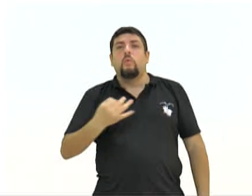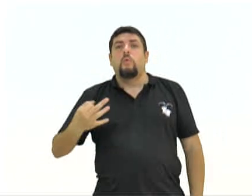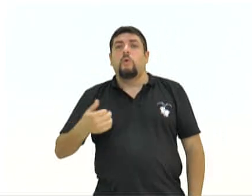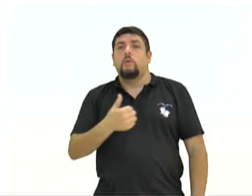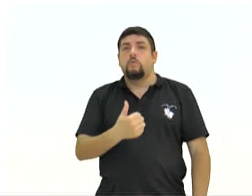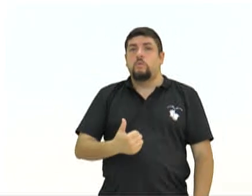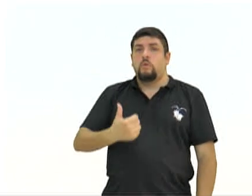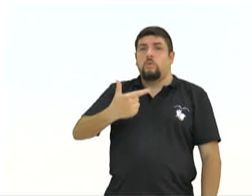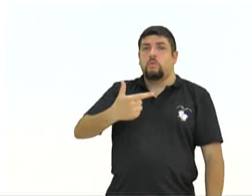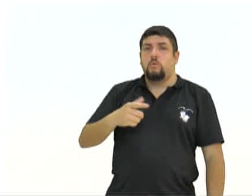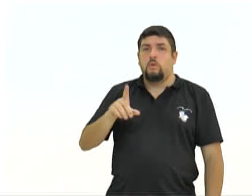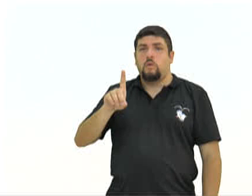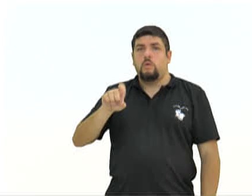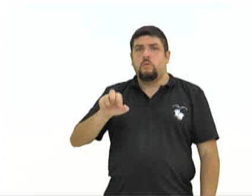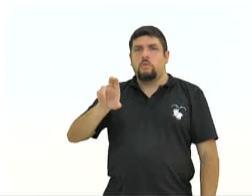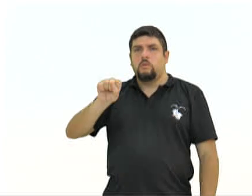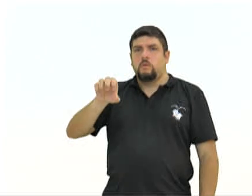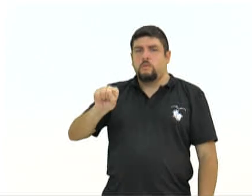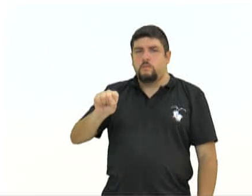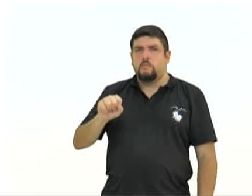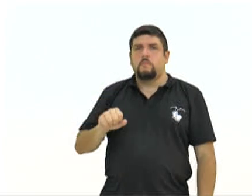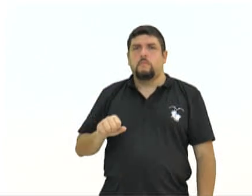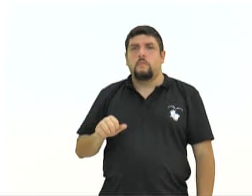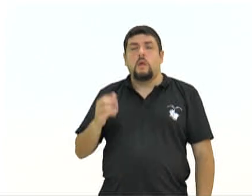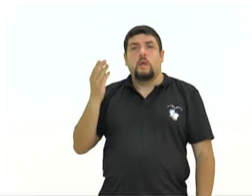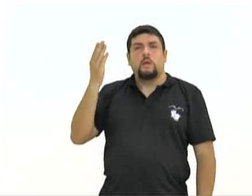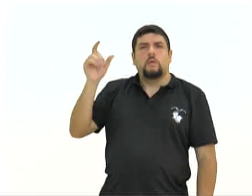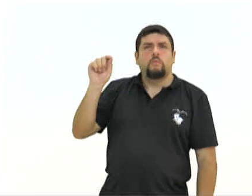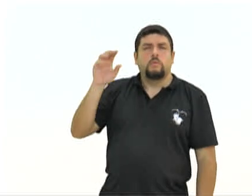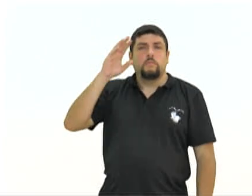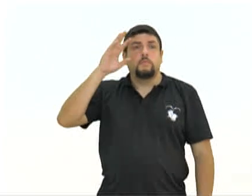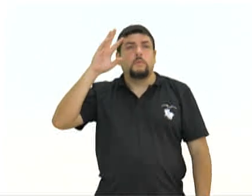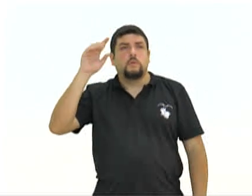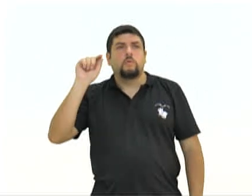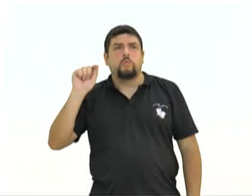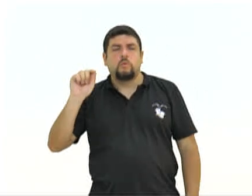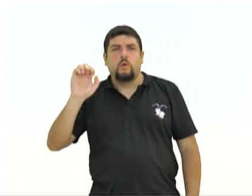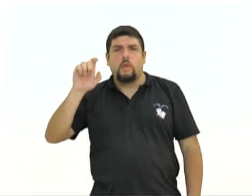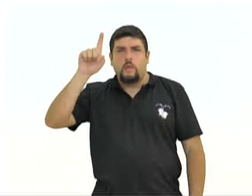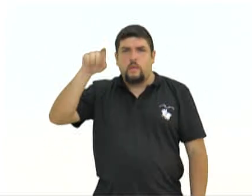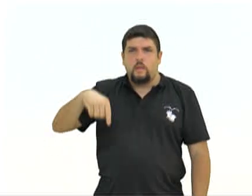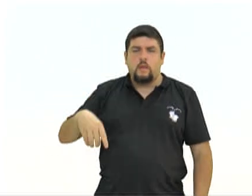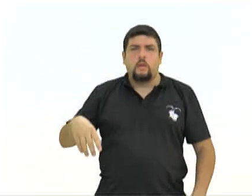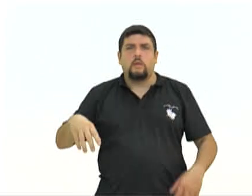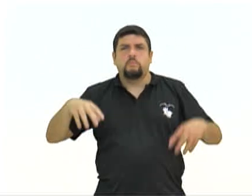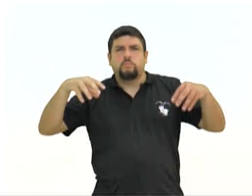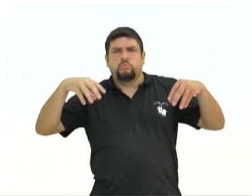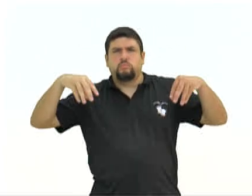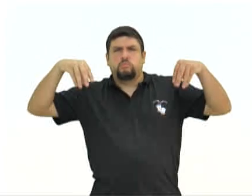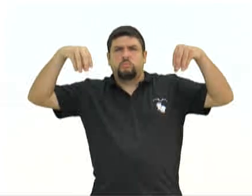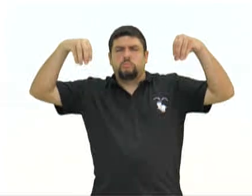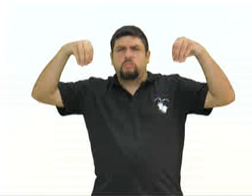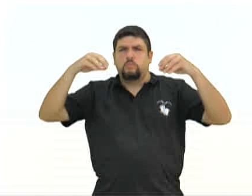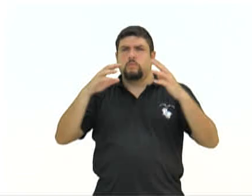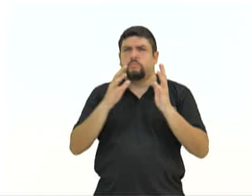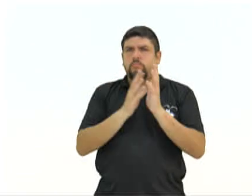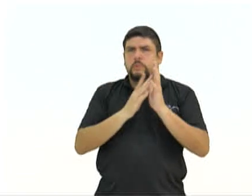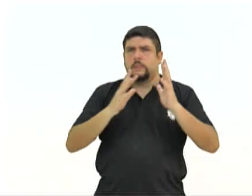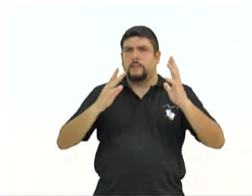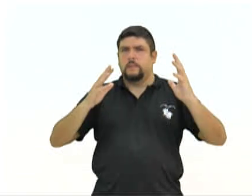gregos pensavam nisto como uma mansão de cristais que estes deuses, como Zeus,